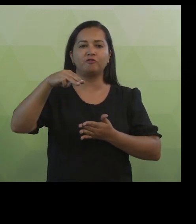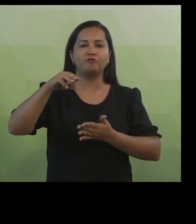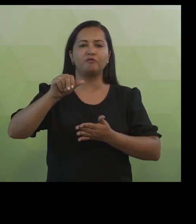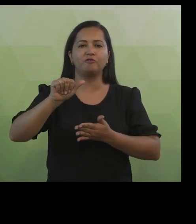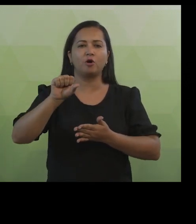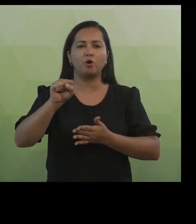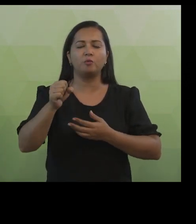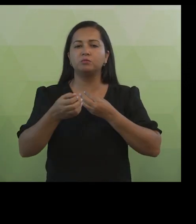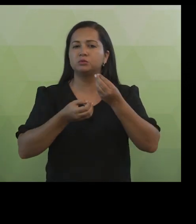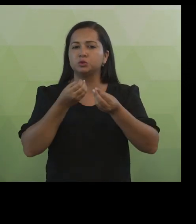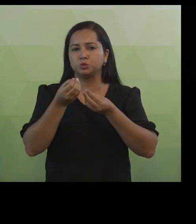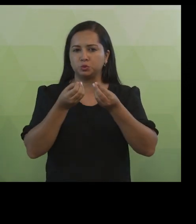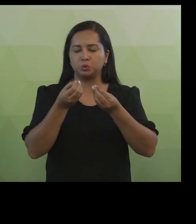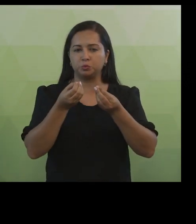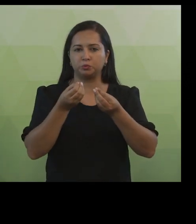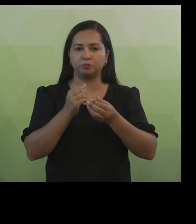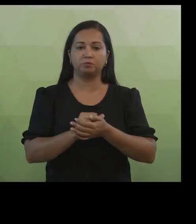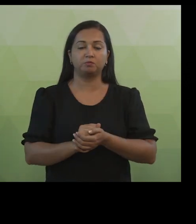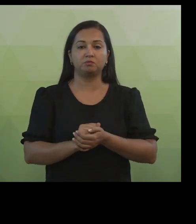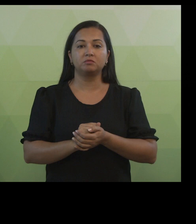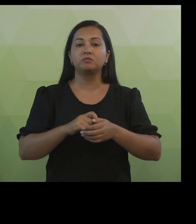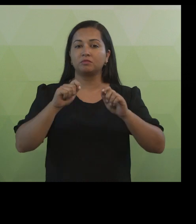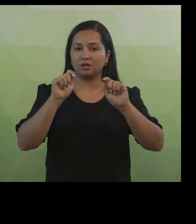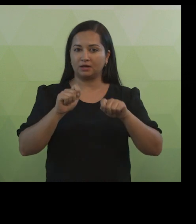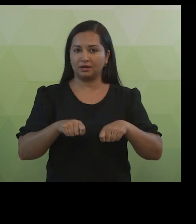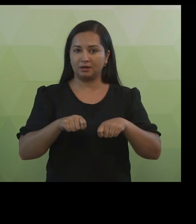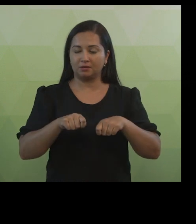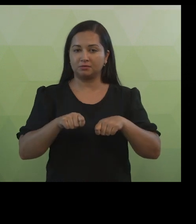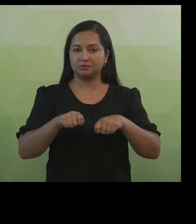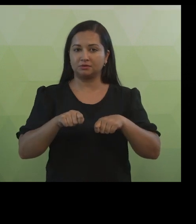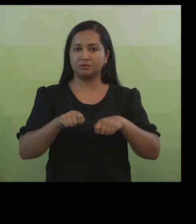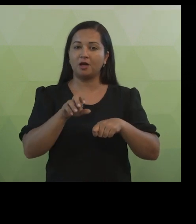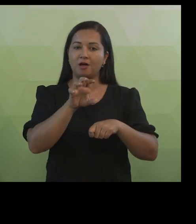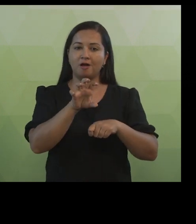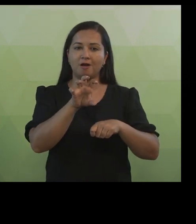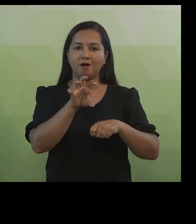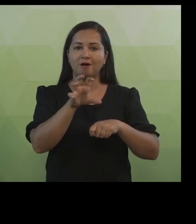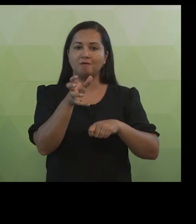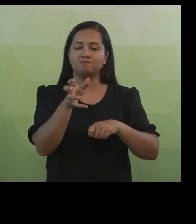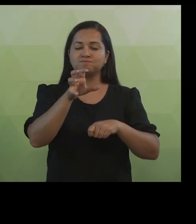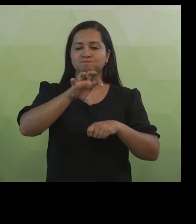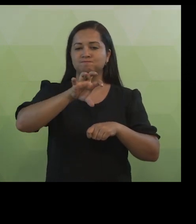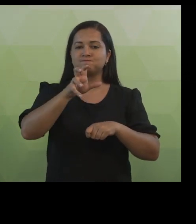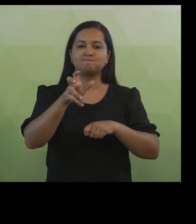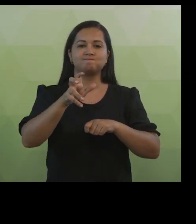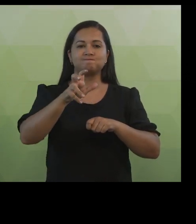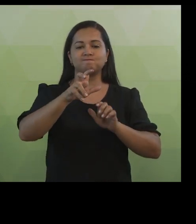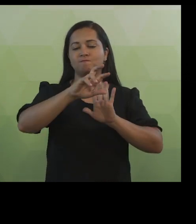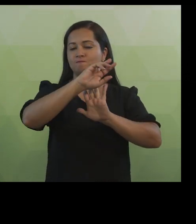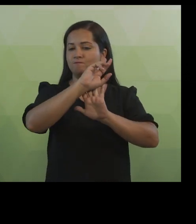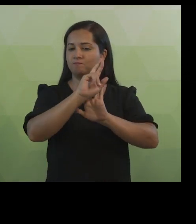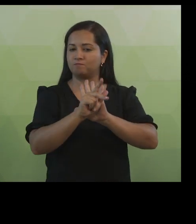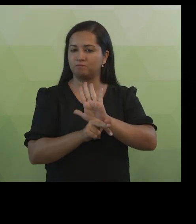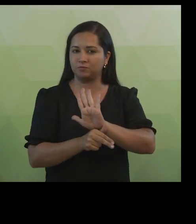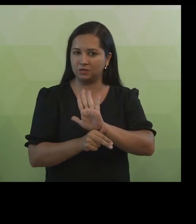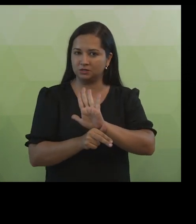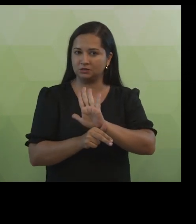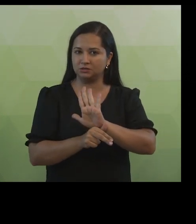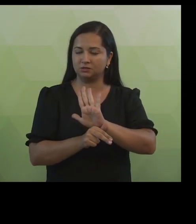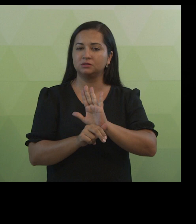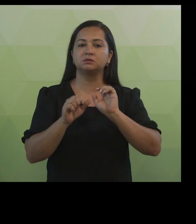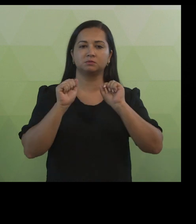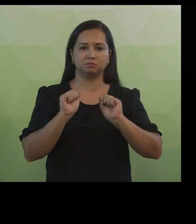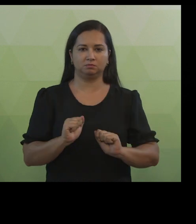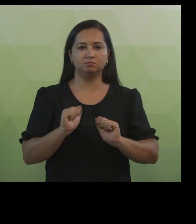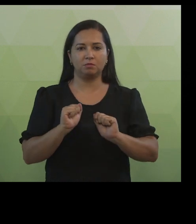seja, polimorfismo é a capacidade de um objeto poder ser referenciado de várias formas. Veremos como